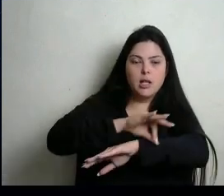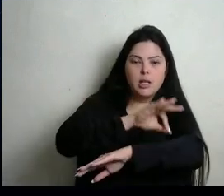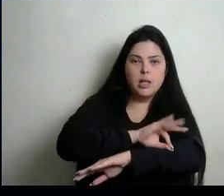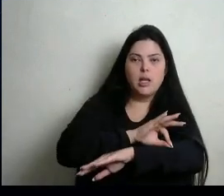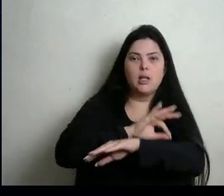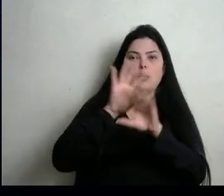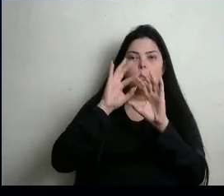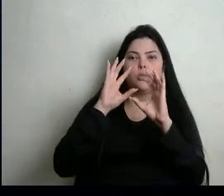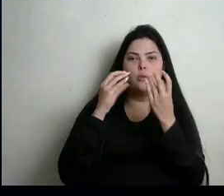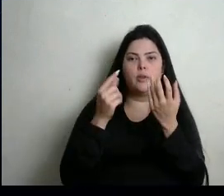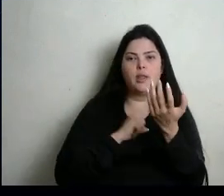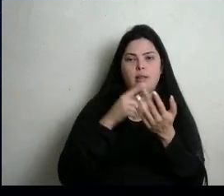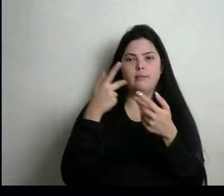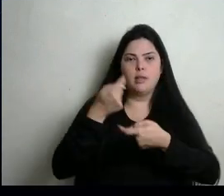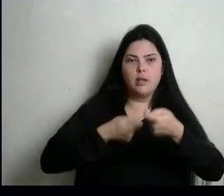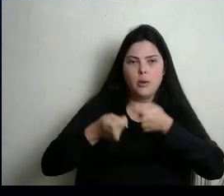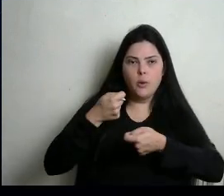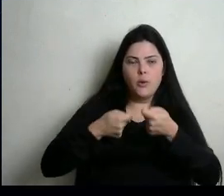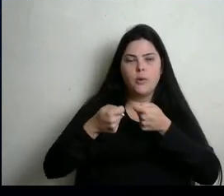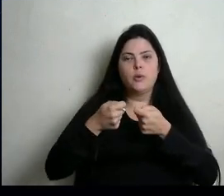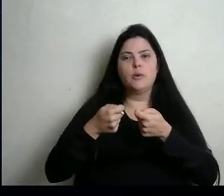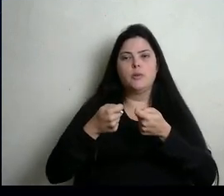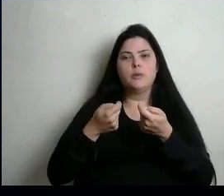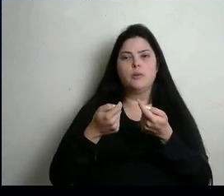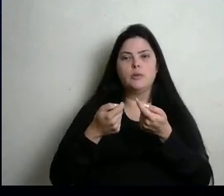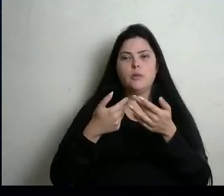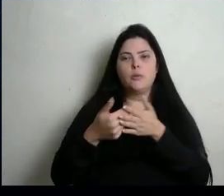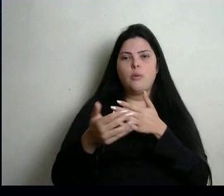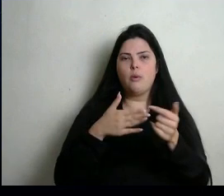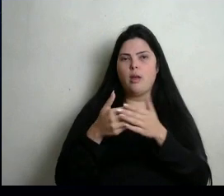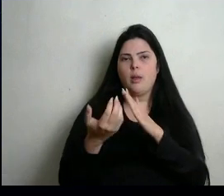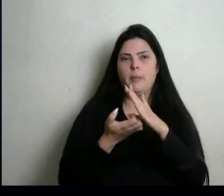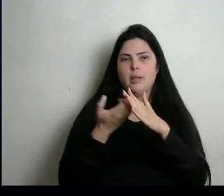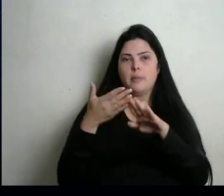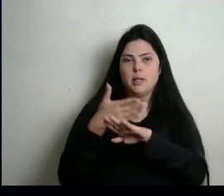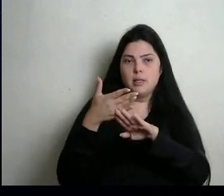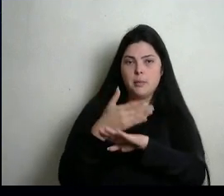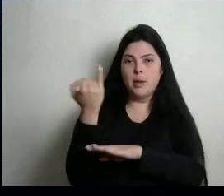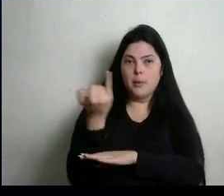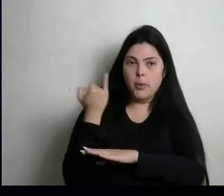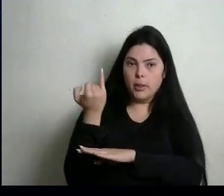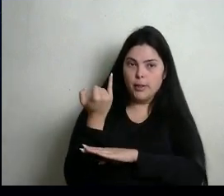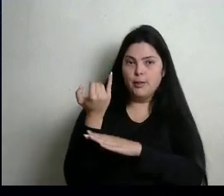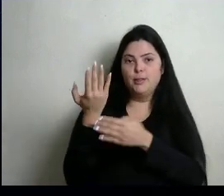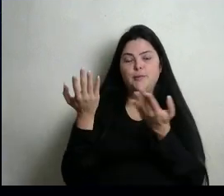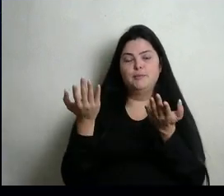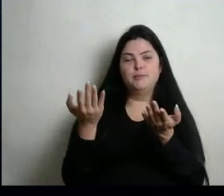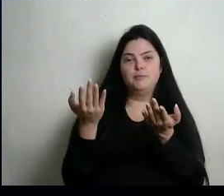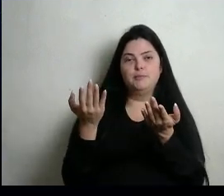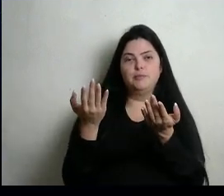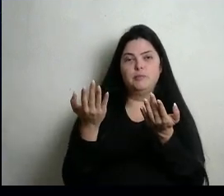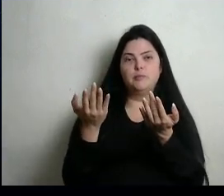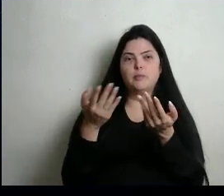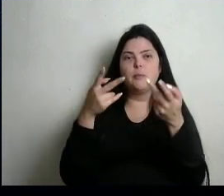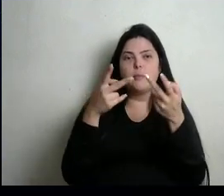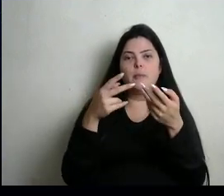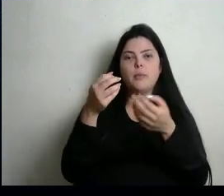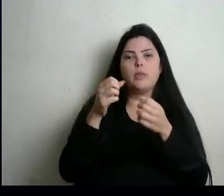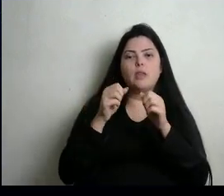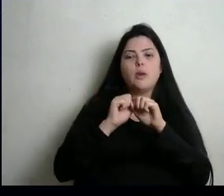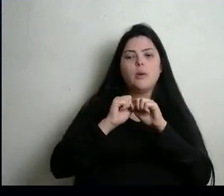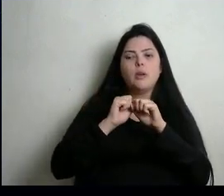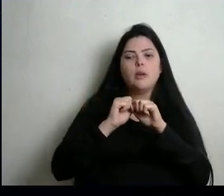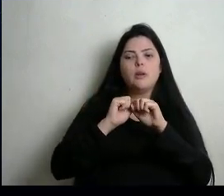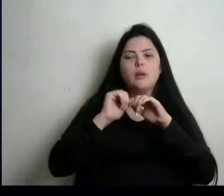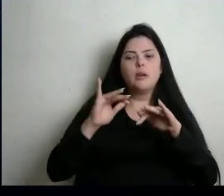negócios para os negócios de qualquer empresa é fundamental hoje. Então, a ideia é compartilhar um pouco do que é essa base